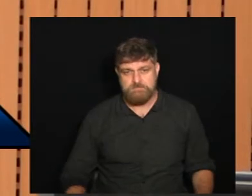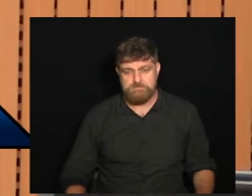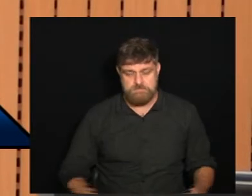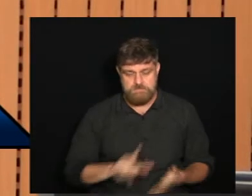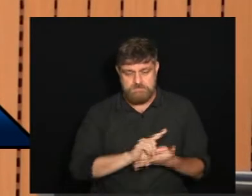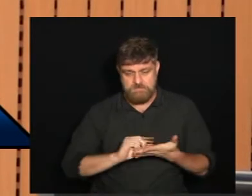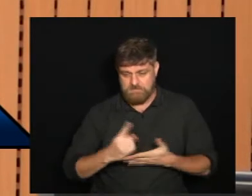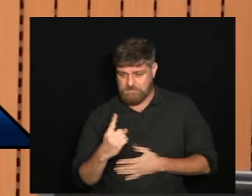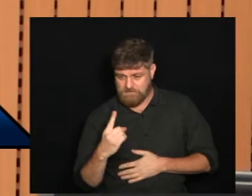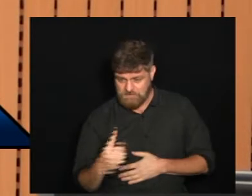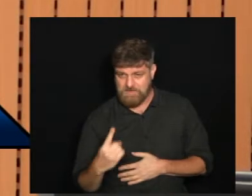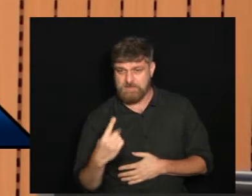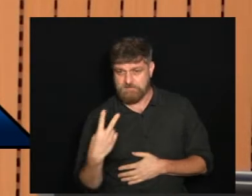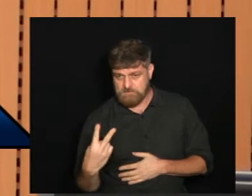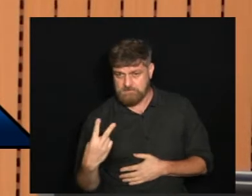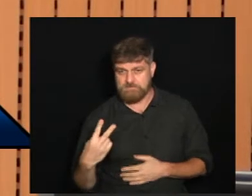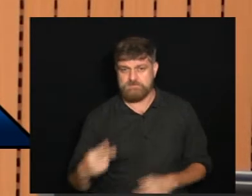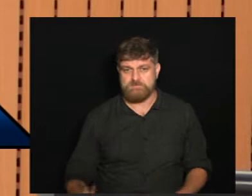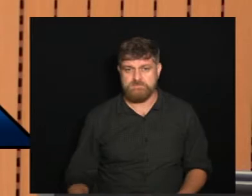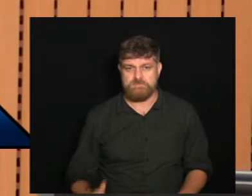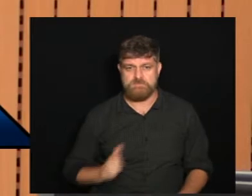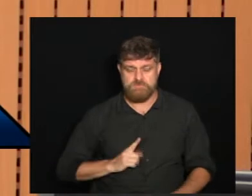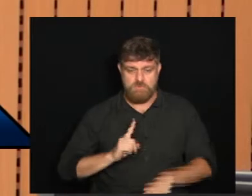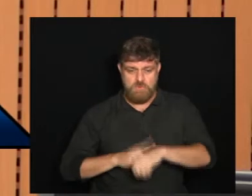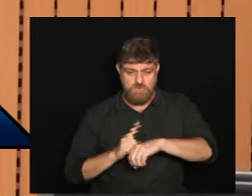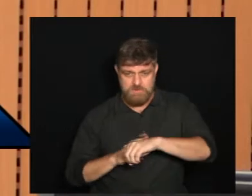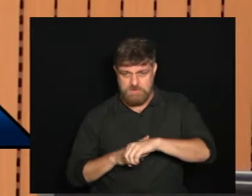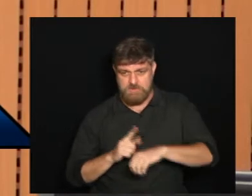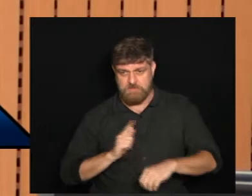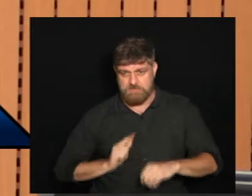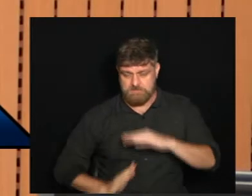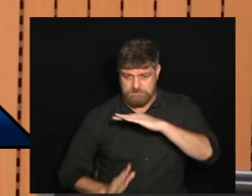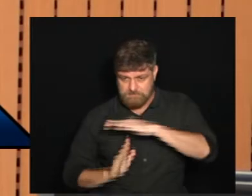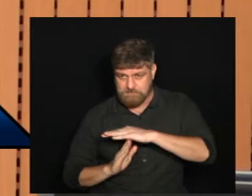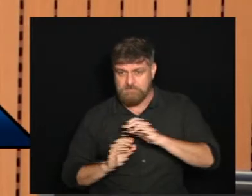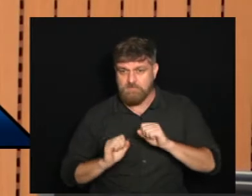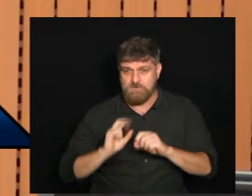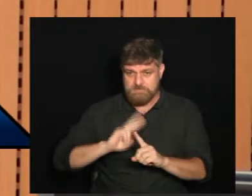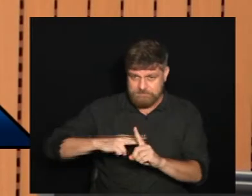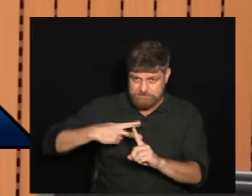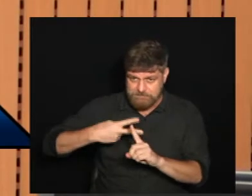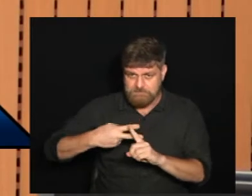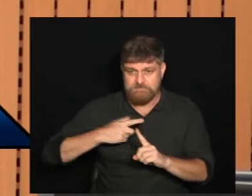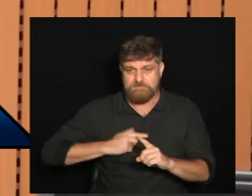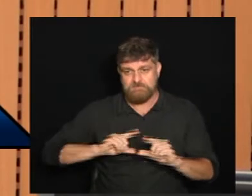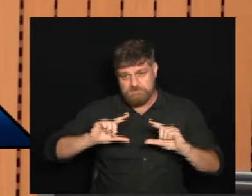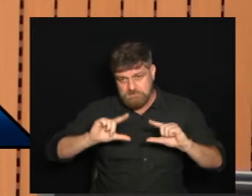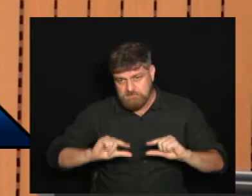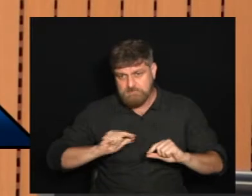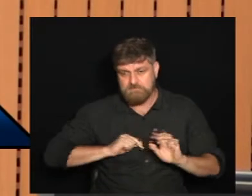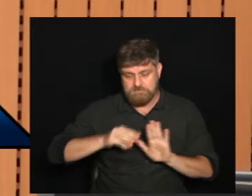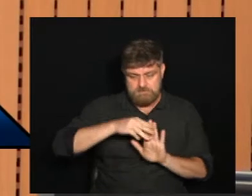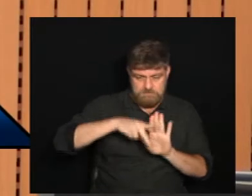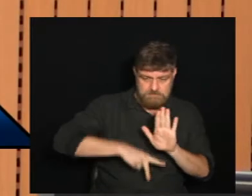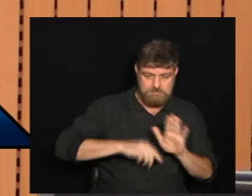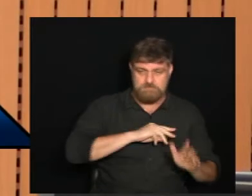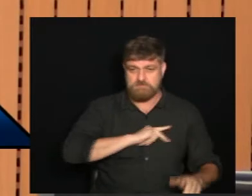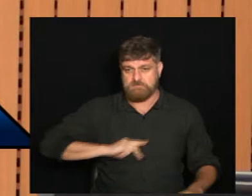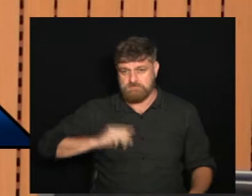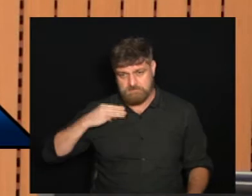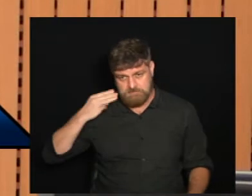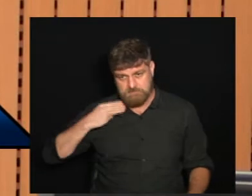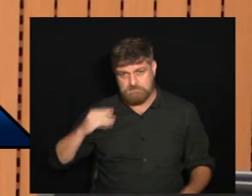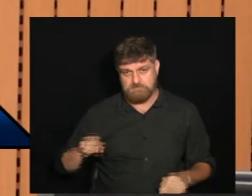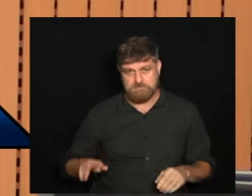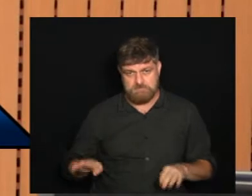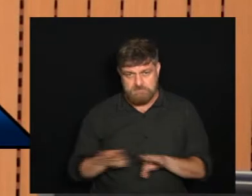Artigo 12º. Os prazos previstos nesse ato poderão ser ampliados ou reduzidos por meio de portaria da Presidência, de acordo com